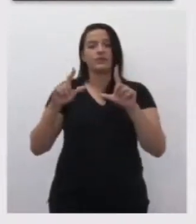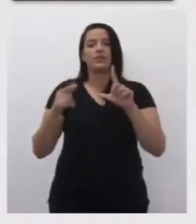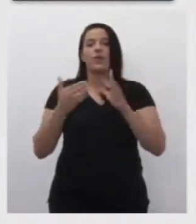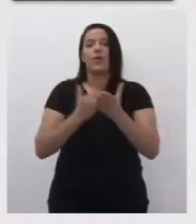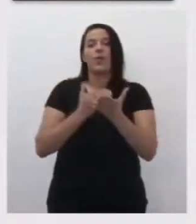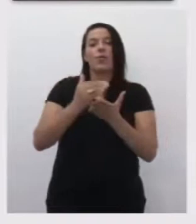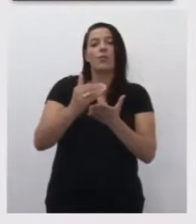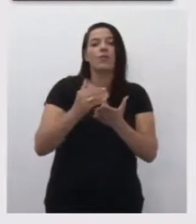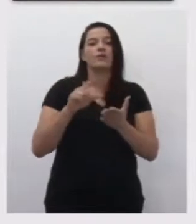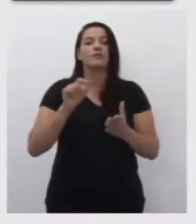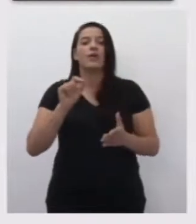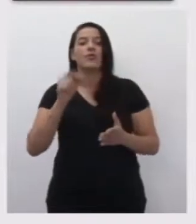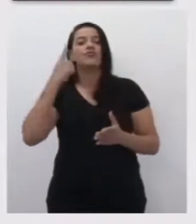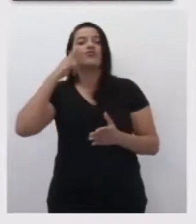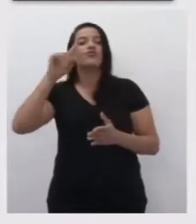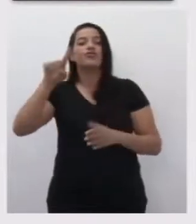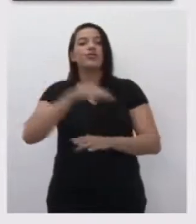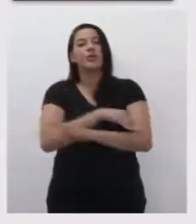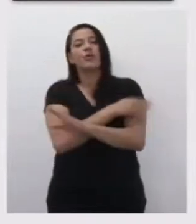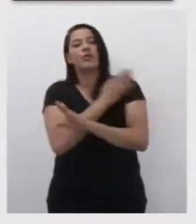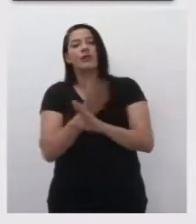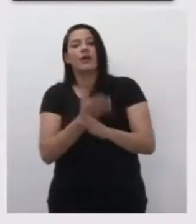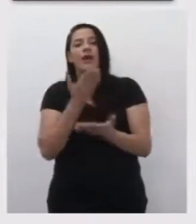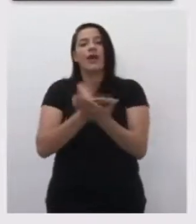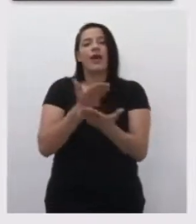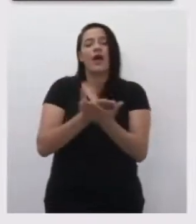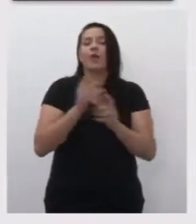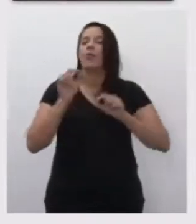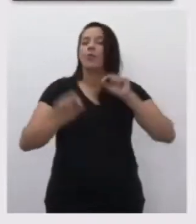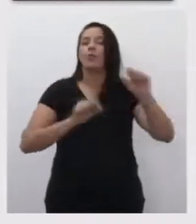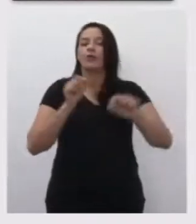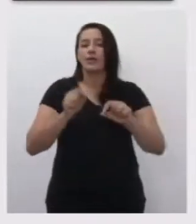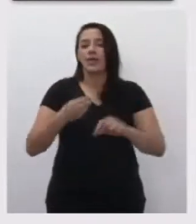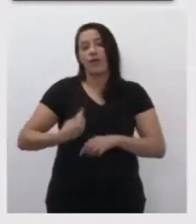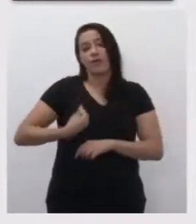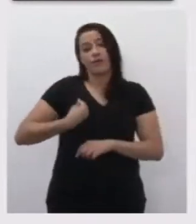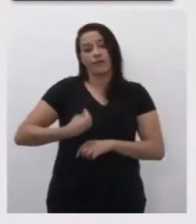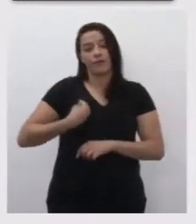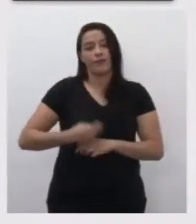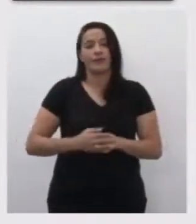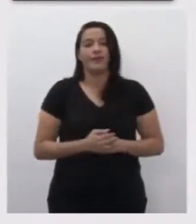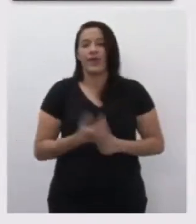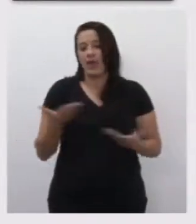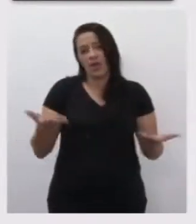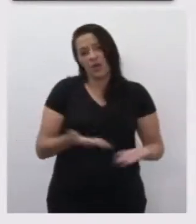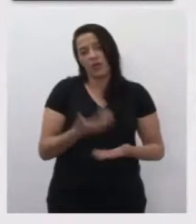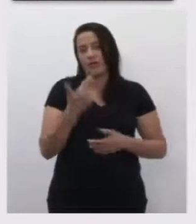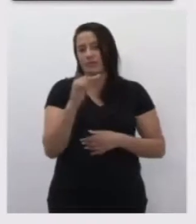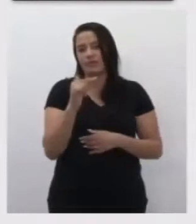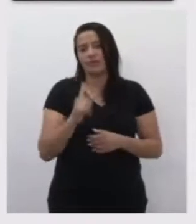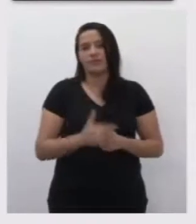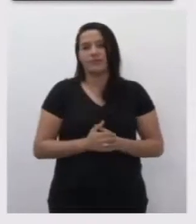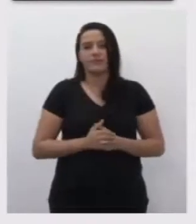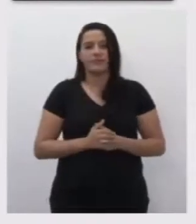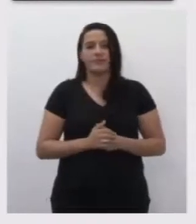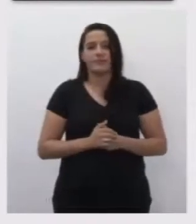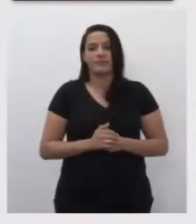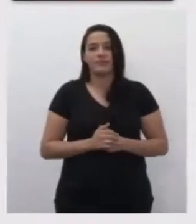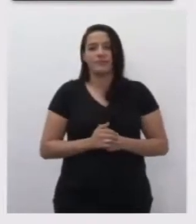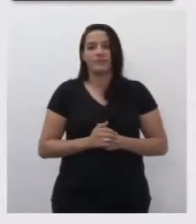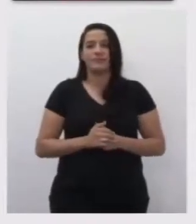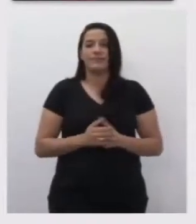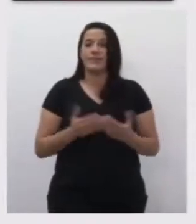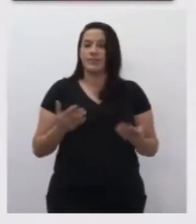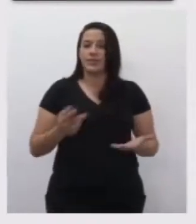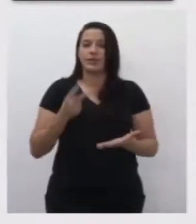quais são as aulas ao vivo do dia. Peço mil desculpas. Não, mas é importante isso, então. Então, é importante sempre